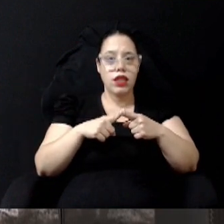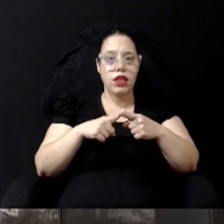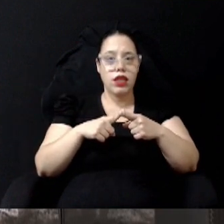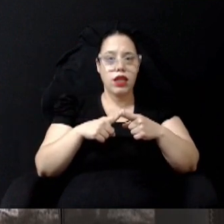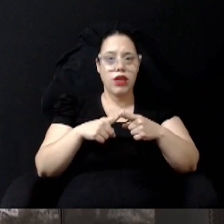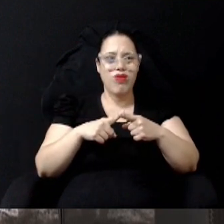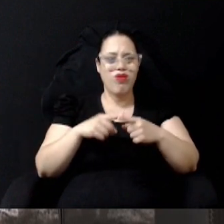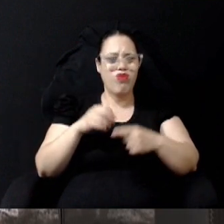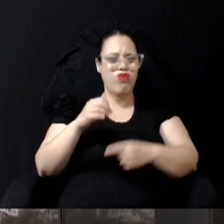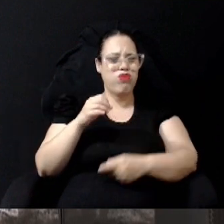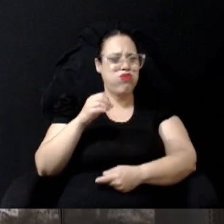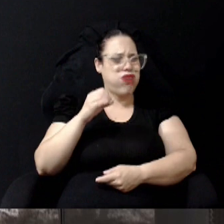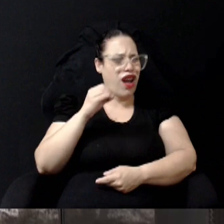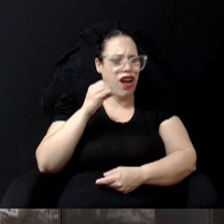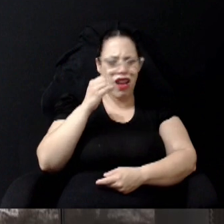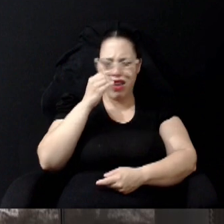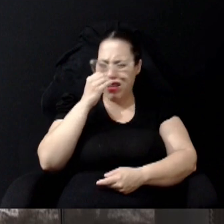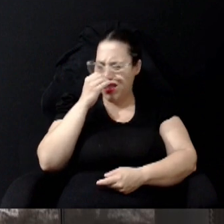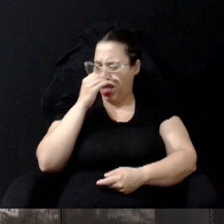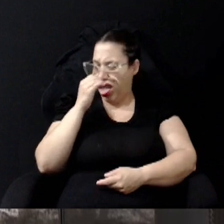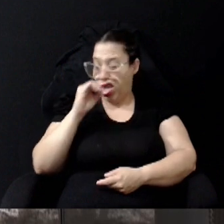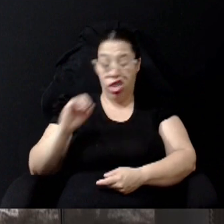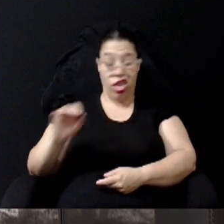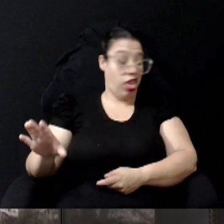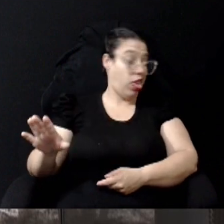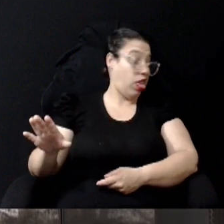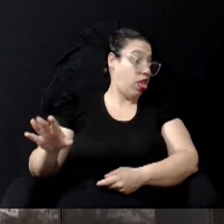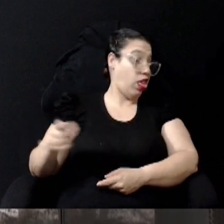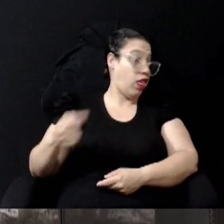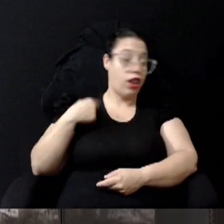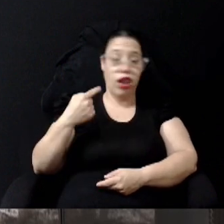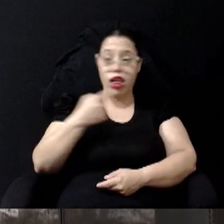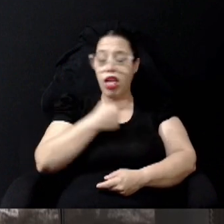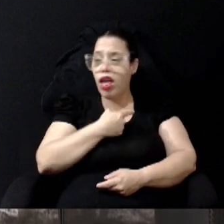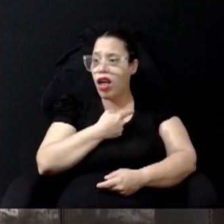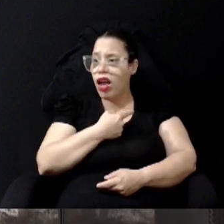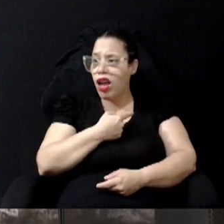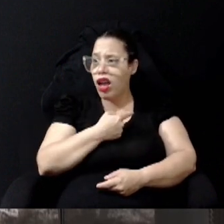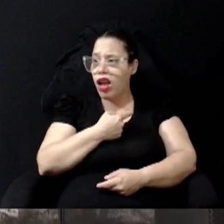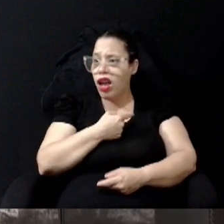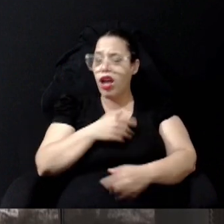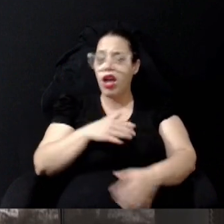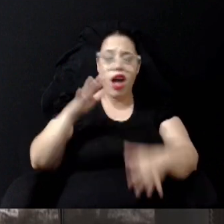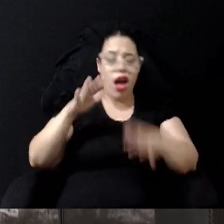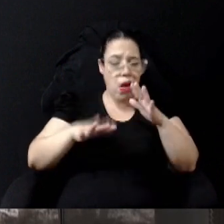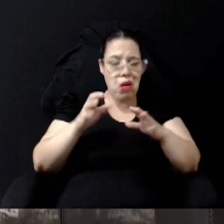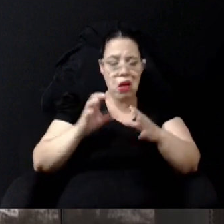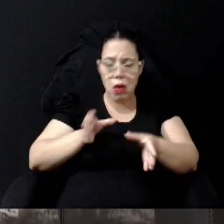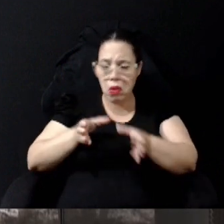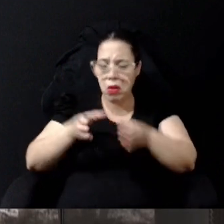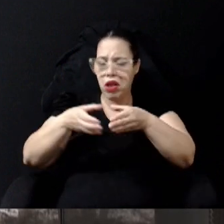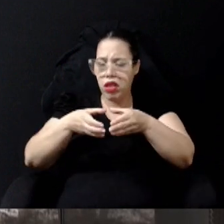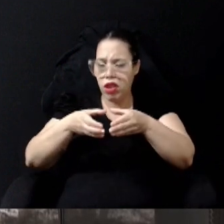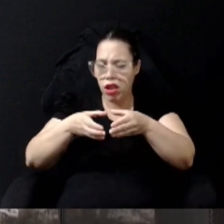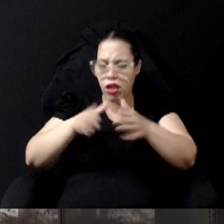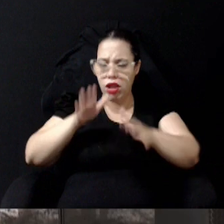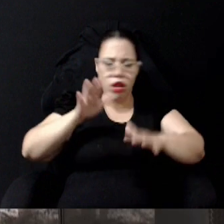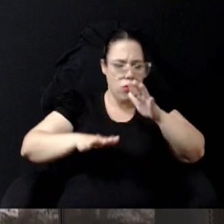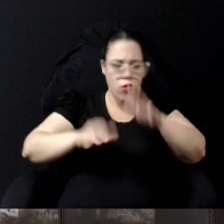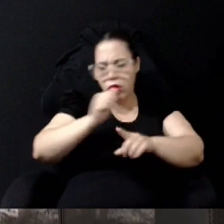desagradável. E nós, movimentando a comunidade, os movimentos